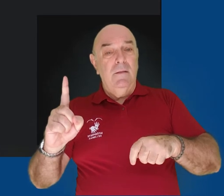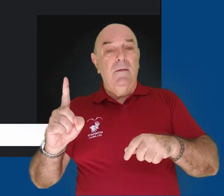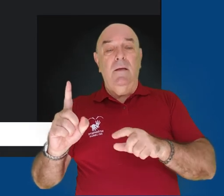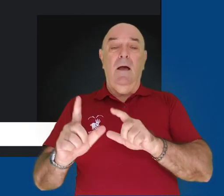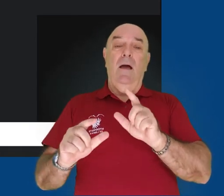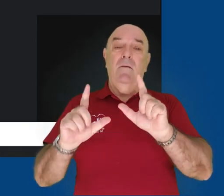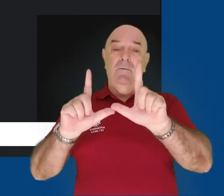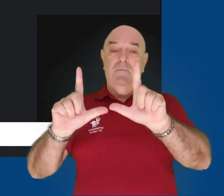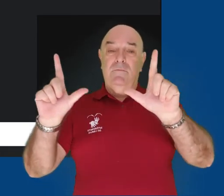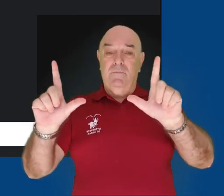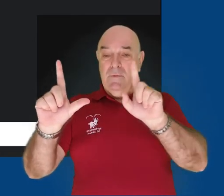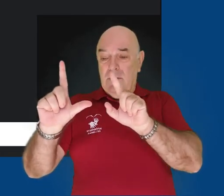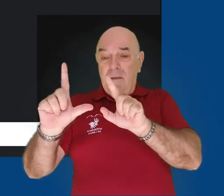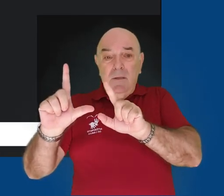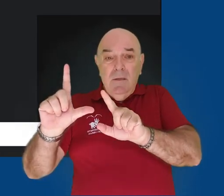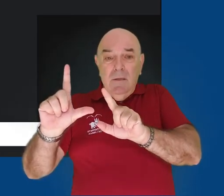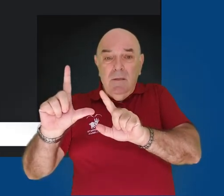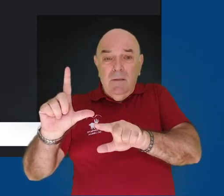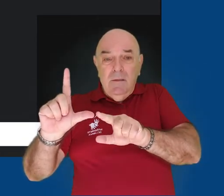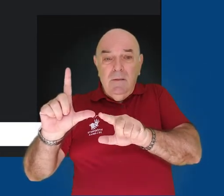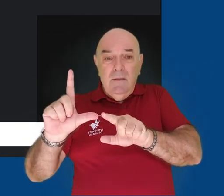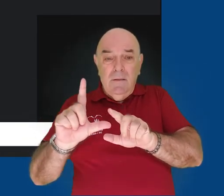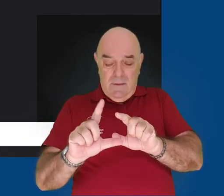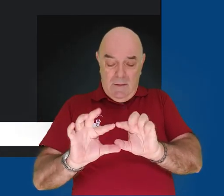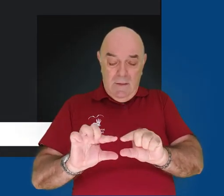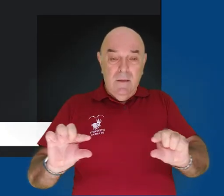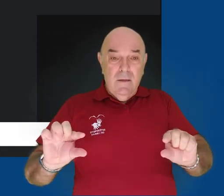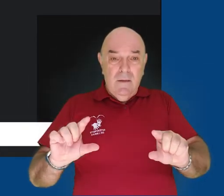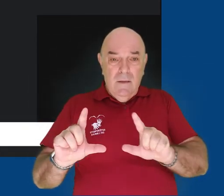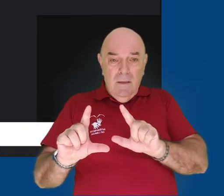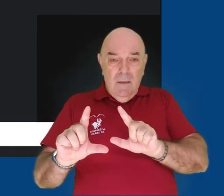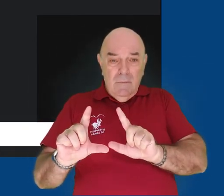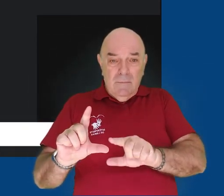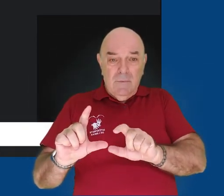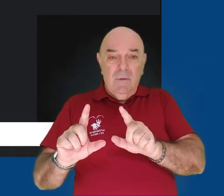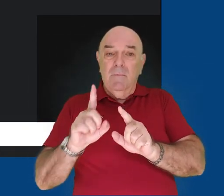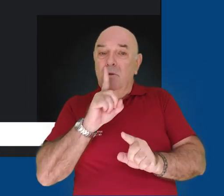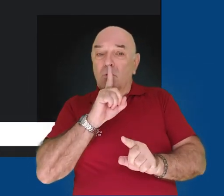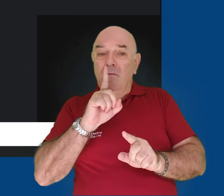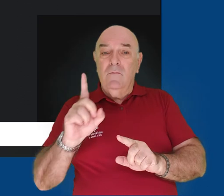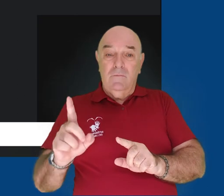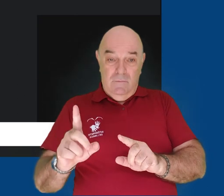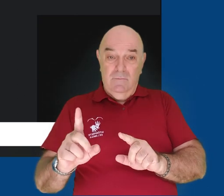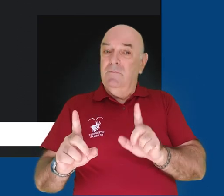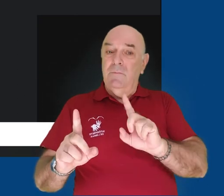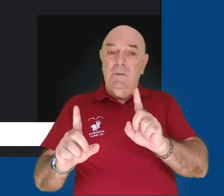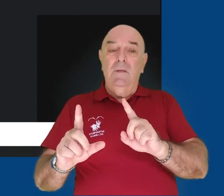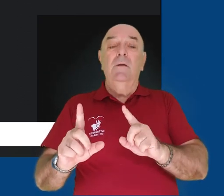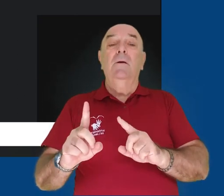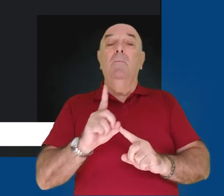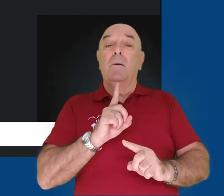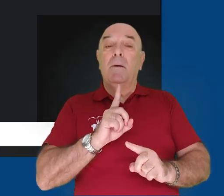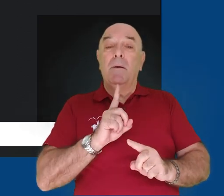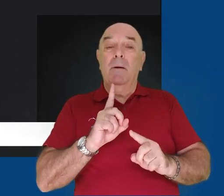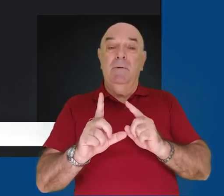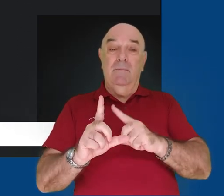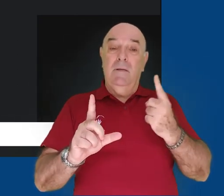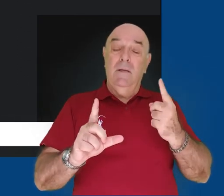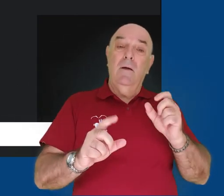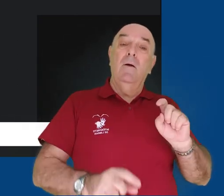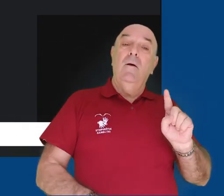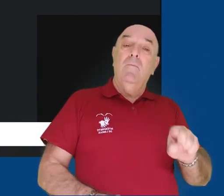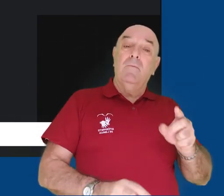os alunos para isso clicamos nos ícones correspondentes na parte inferior do centro da sua tela